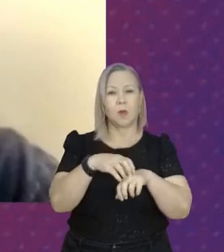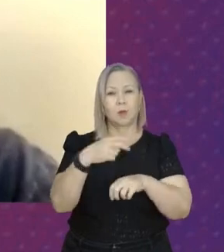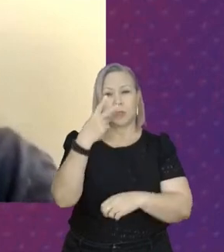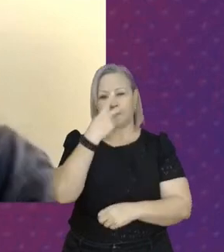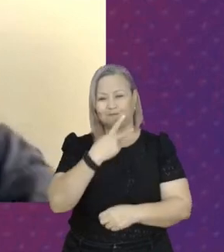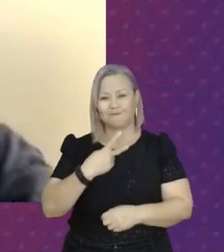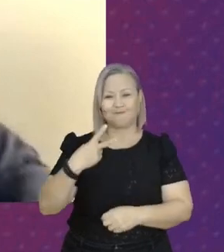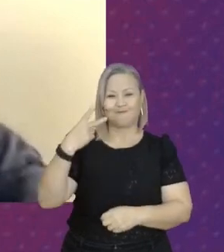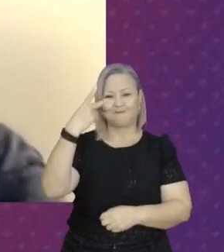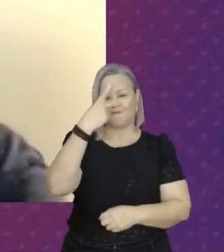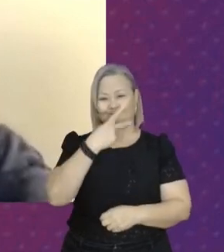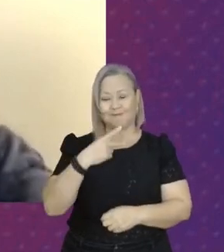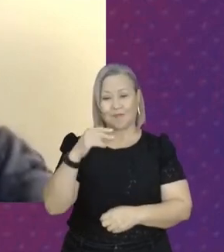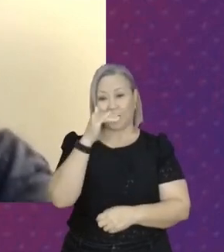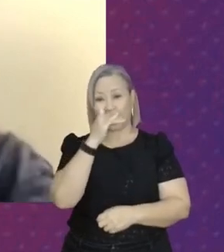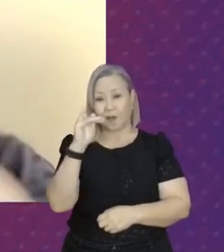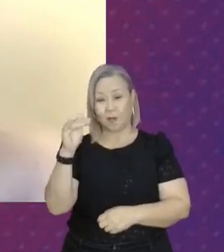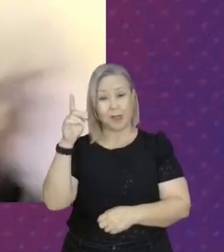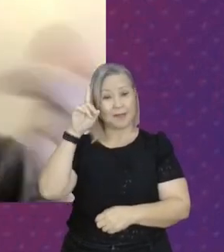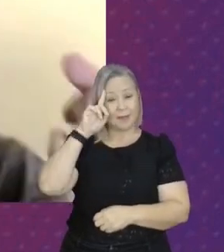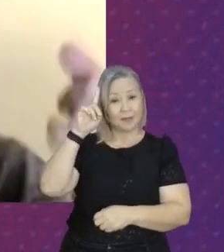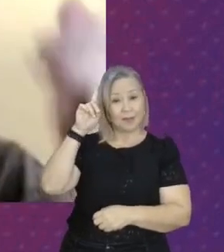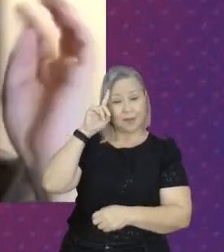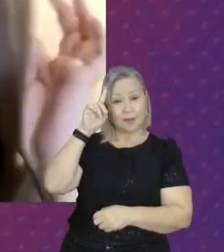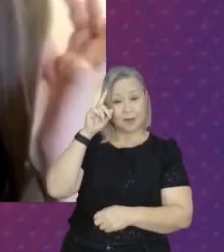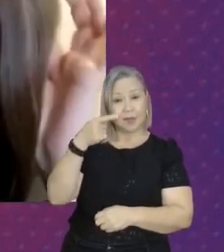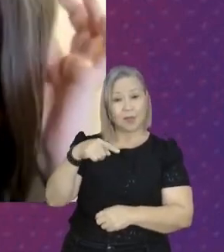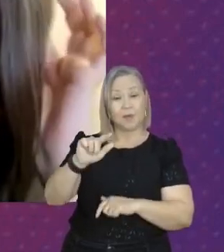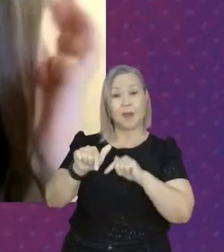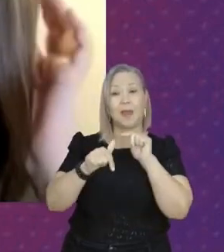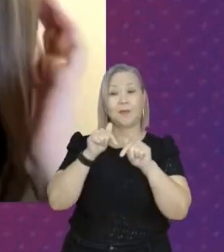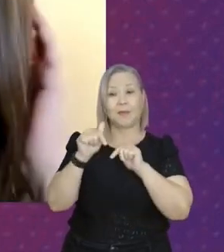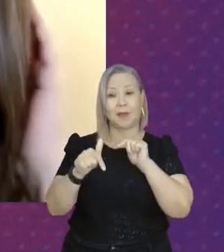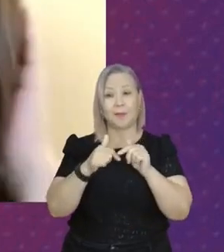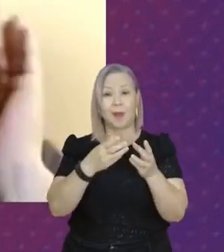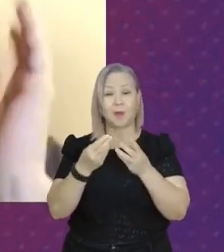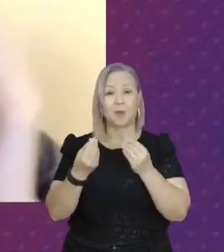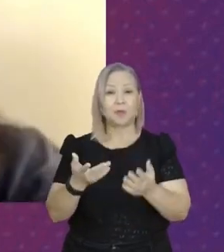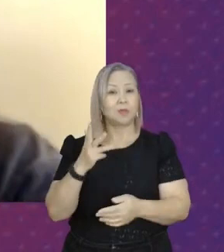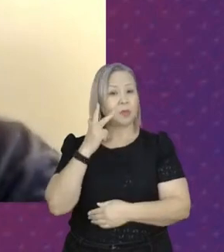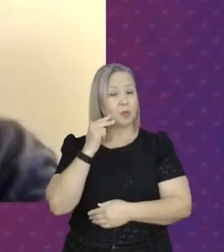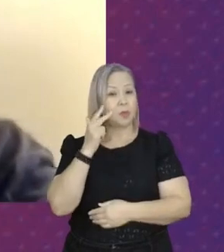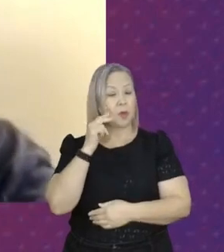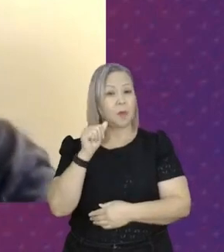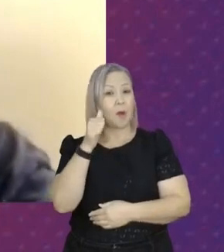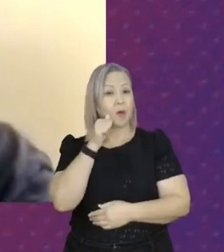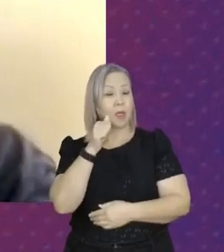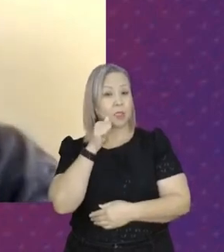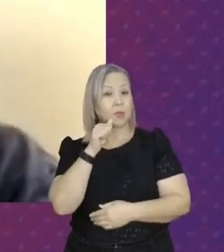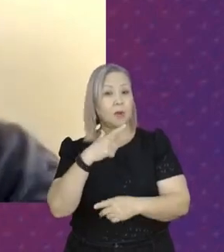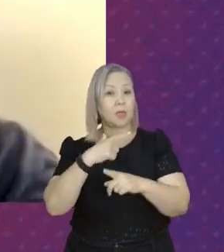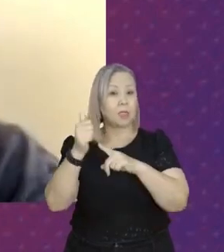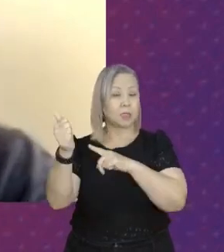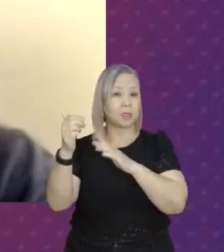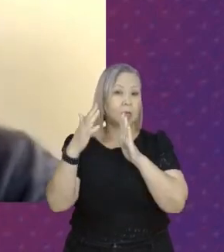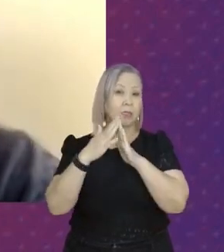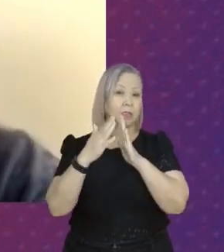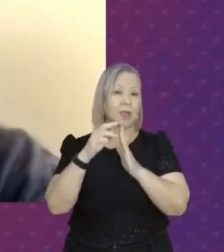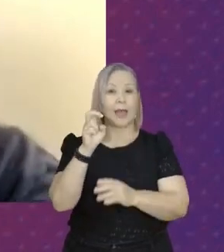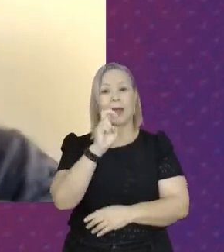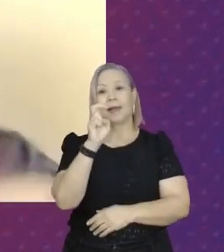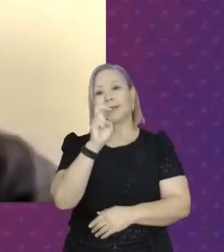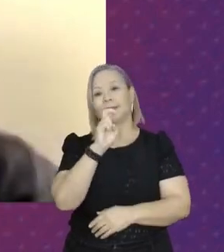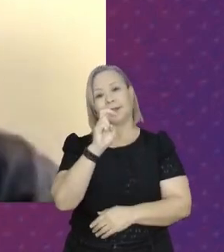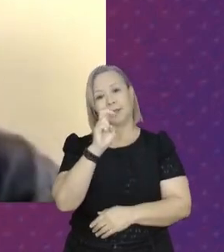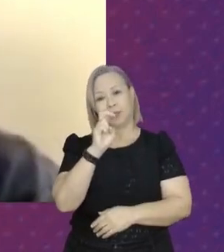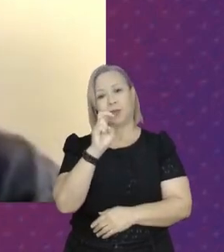2h30, né, diárias para ir e voltar do trabalho, é muito comum que as mulheres saiam de casa 5 horas